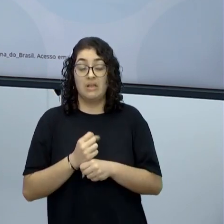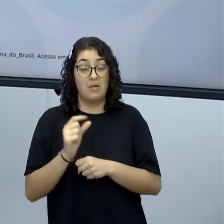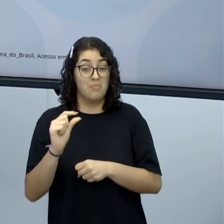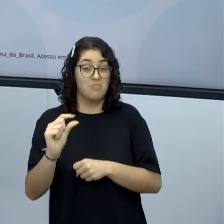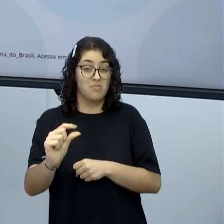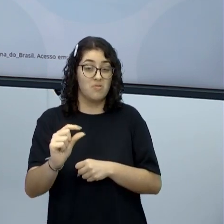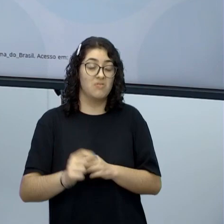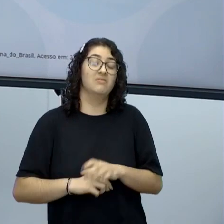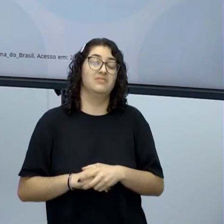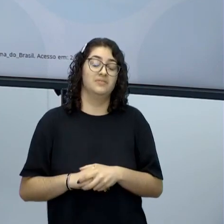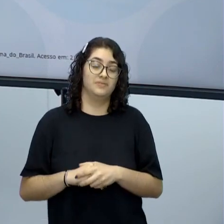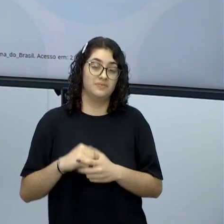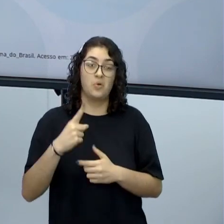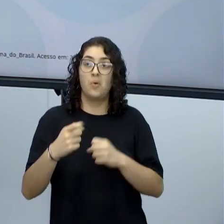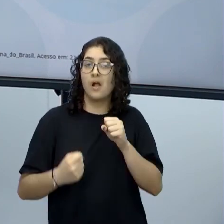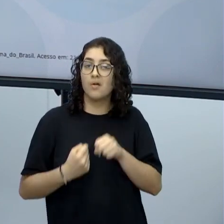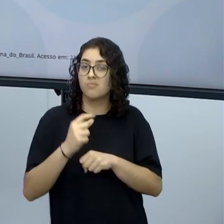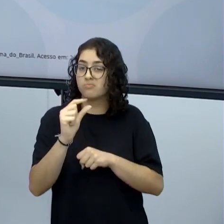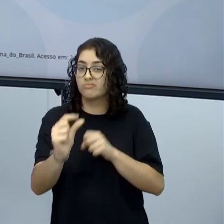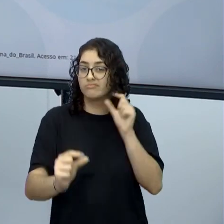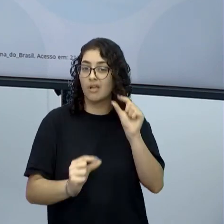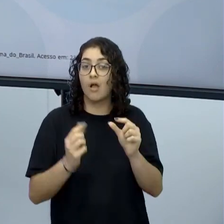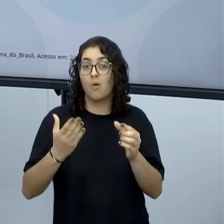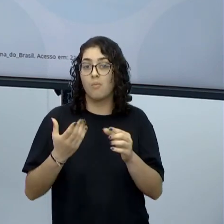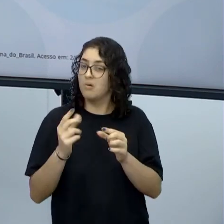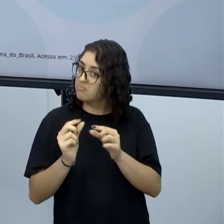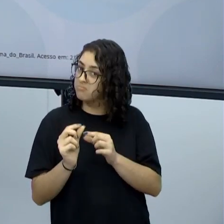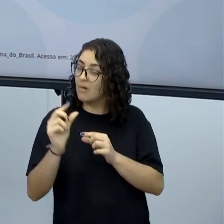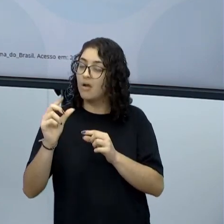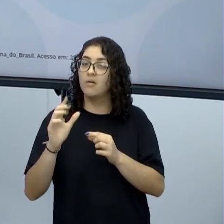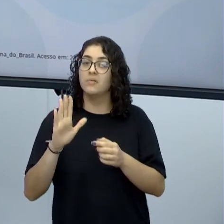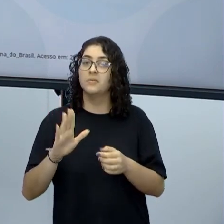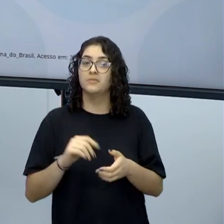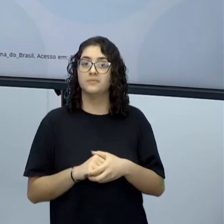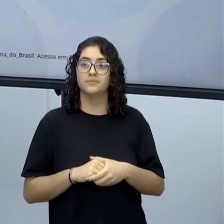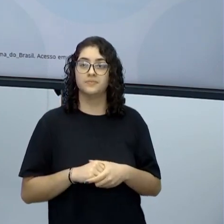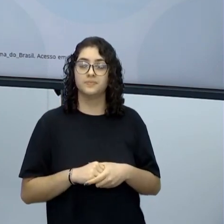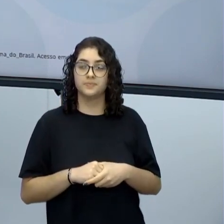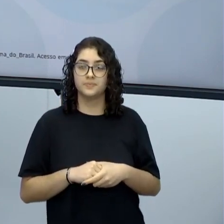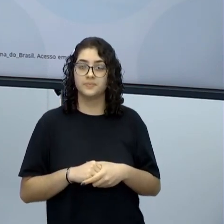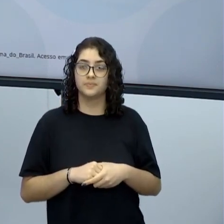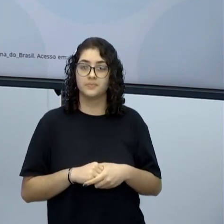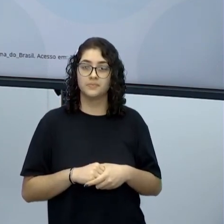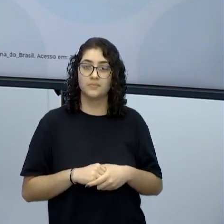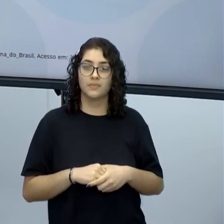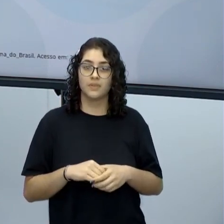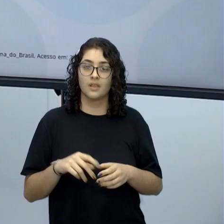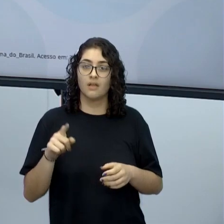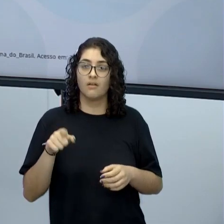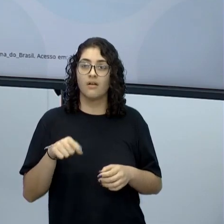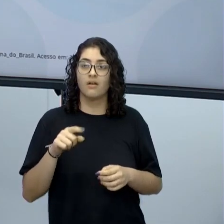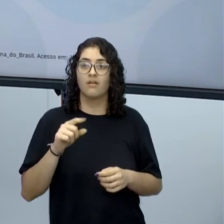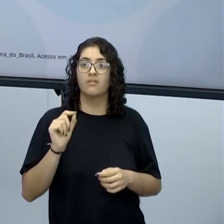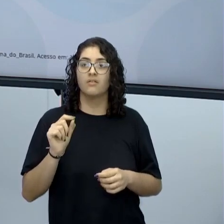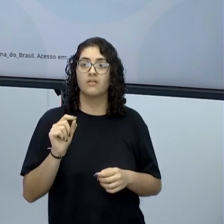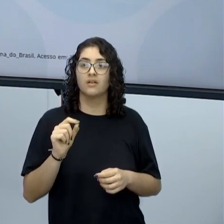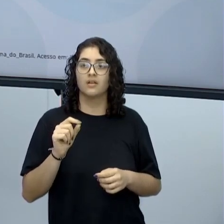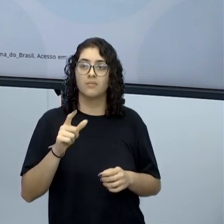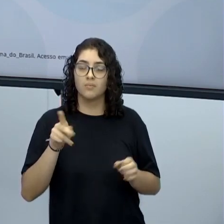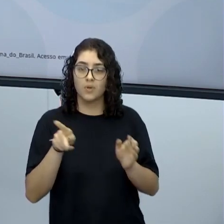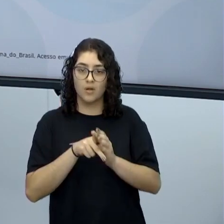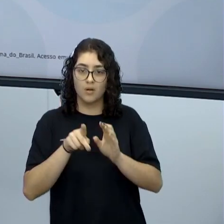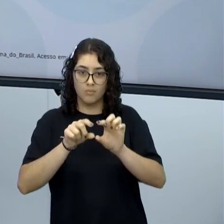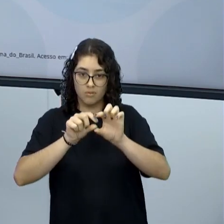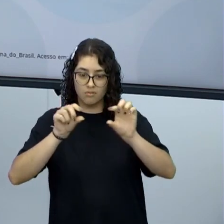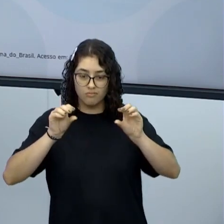indústria cinematográfica americana. E tem outro ponto, o home video. O que é o home video? É o DVD, é o